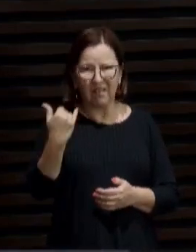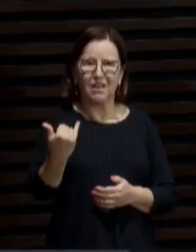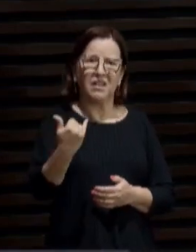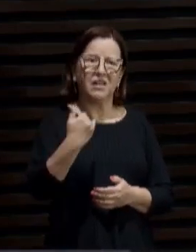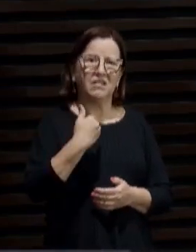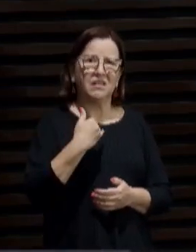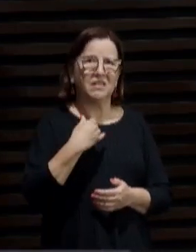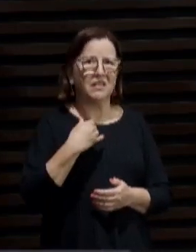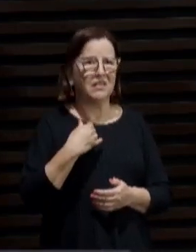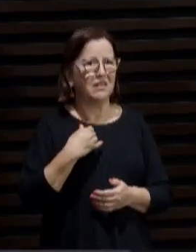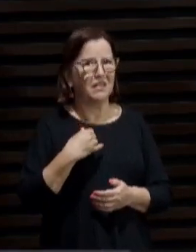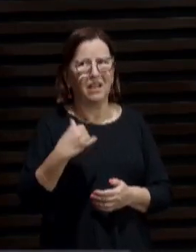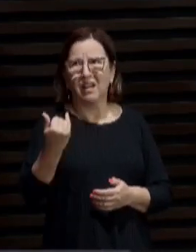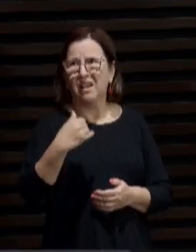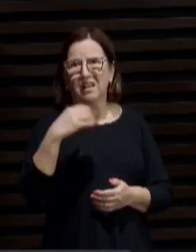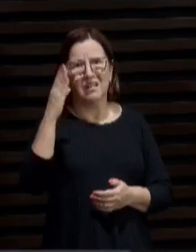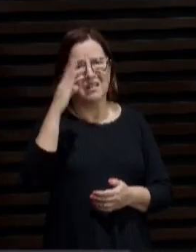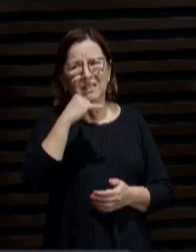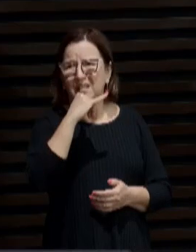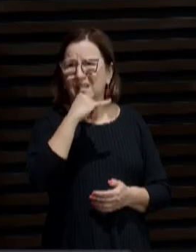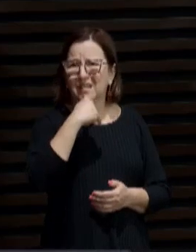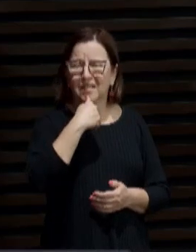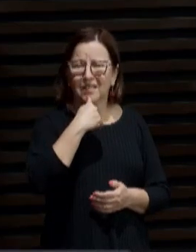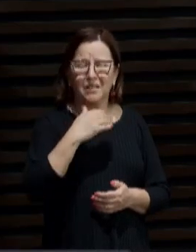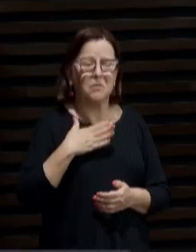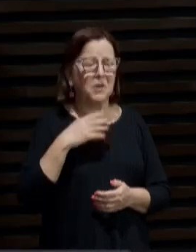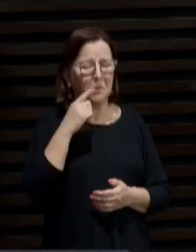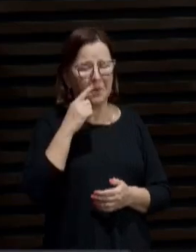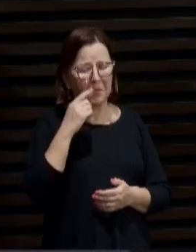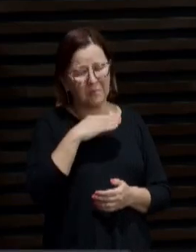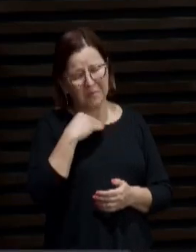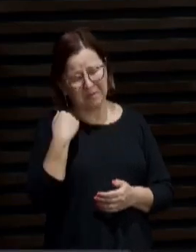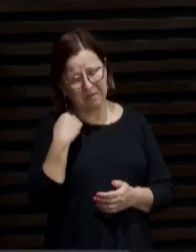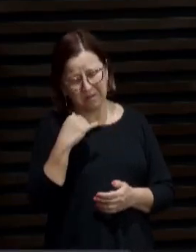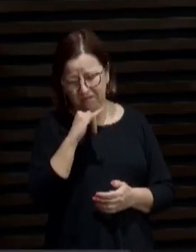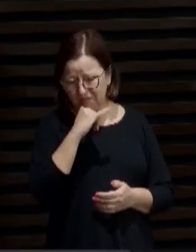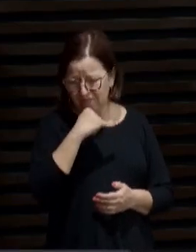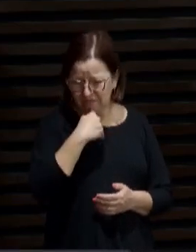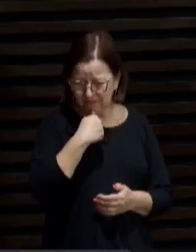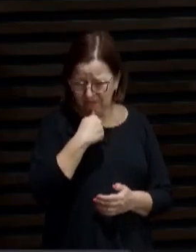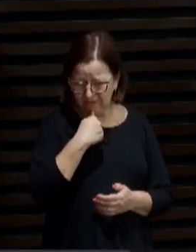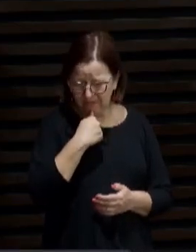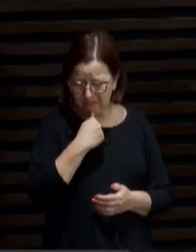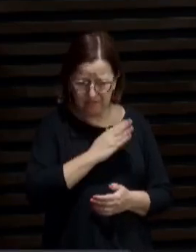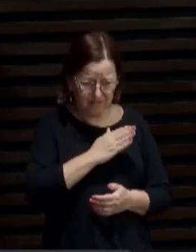né? Minha mãe dizendo que meu pai havia falecido. Terrível, triste, coração já se...